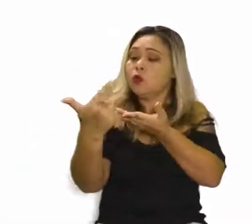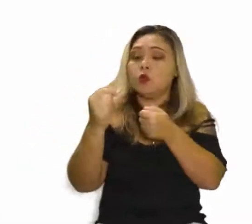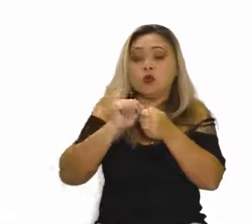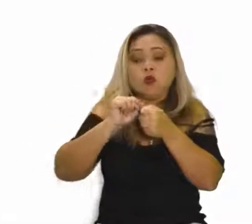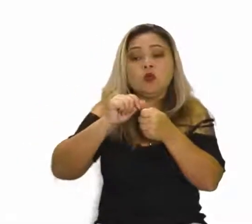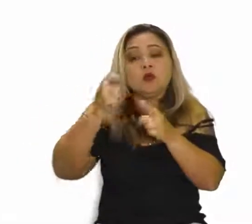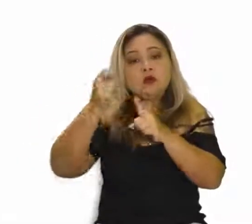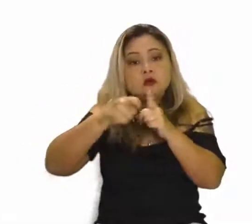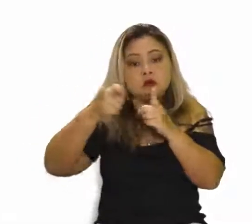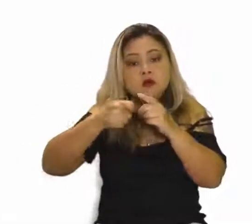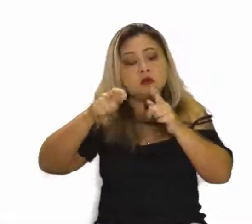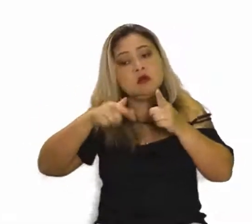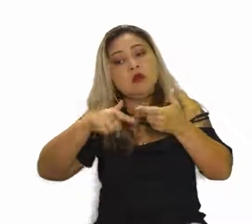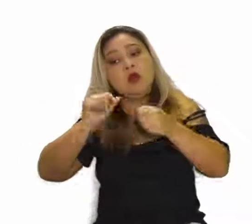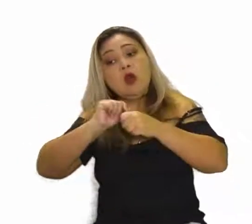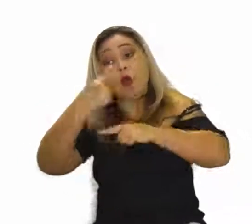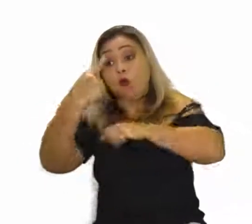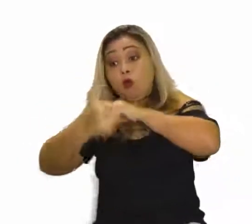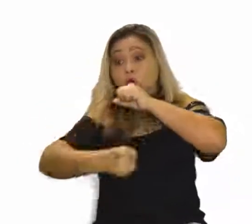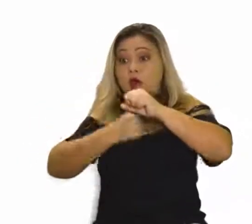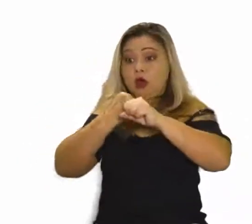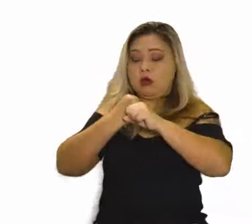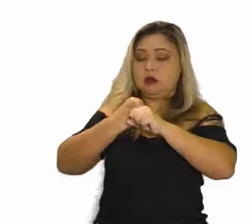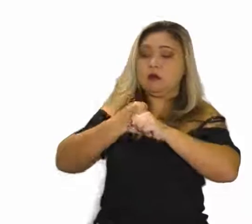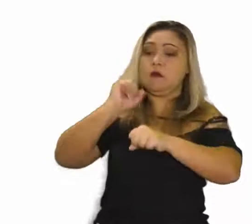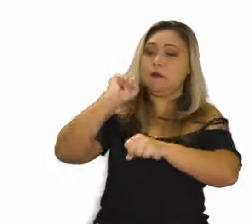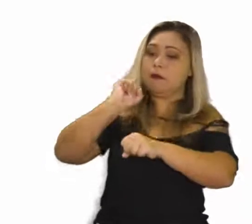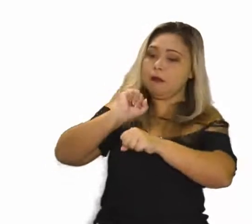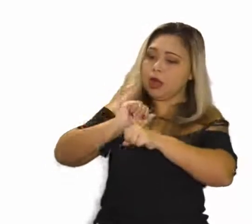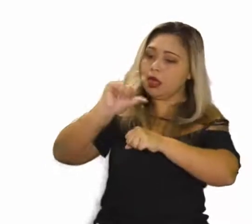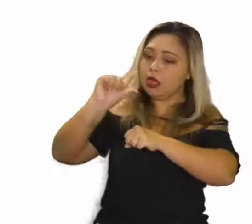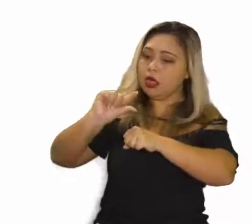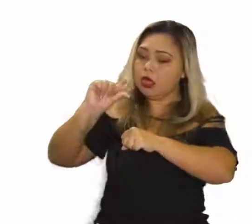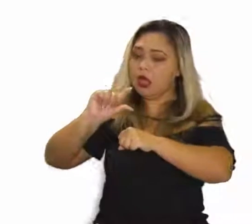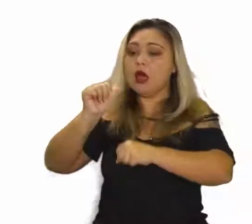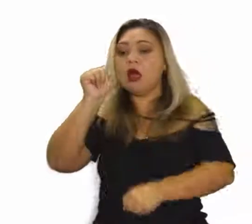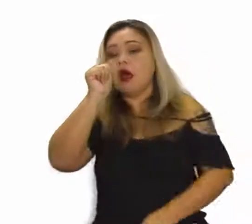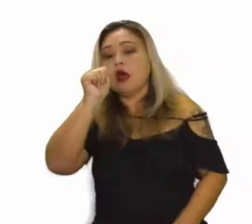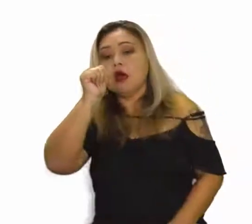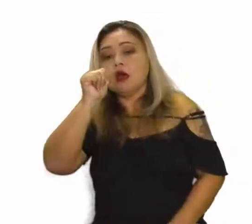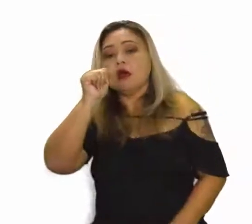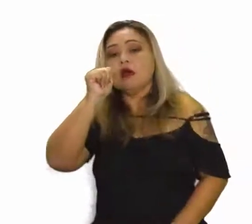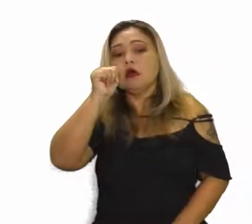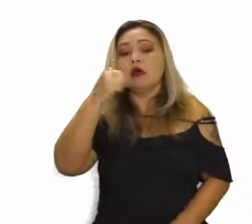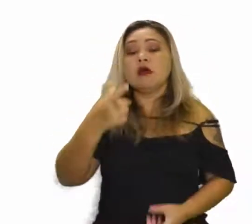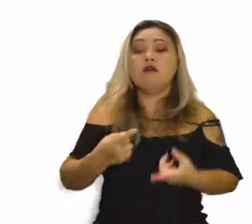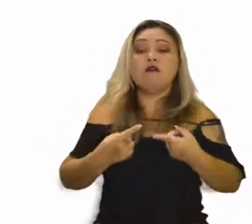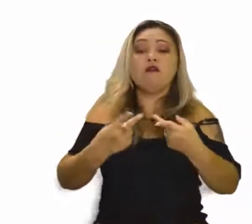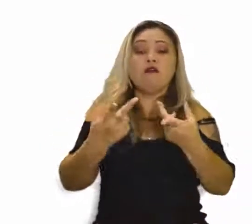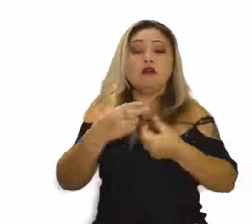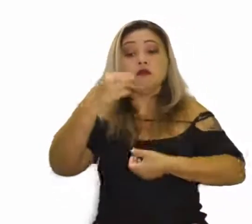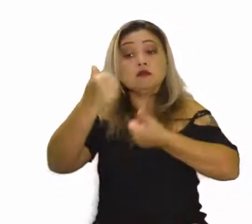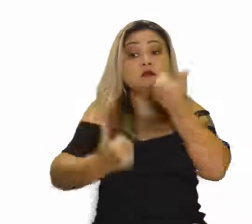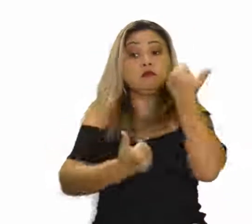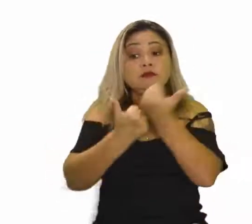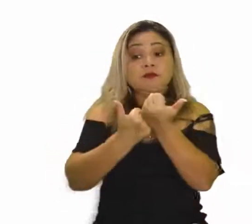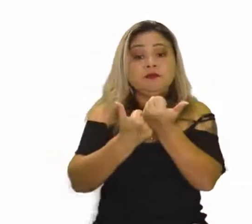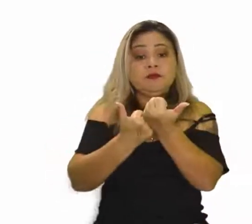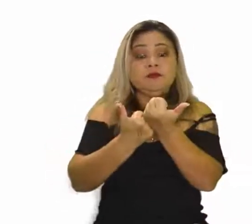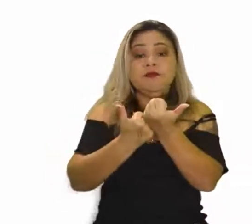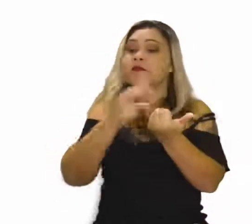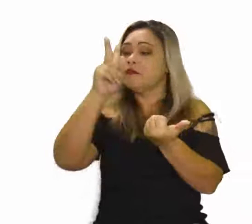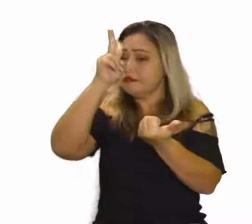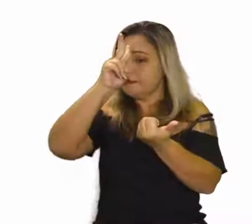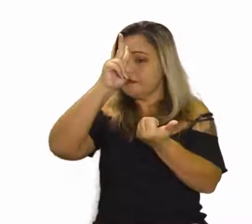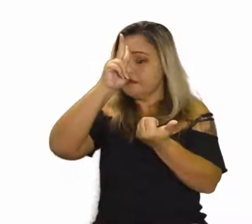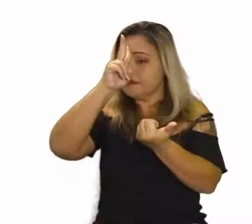uma queda, quer dizer, depois de um ano há uma queda, as fêmeas devem ser vendidas e substituídas.